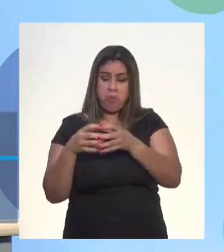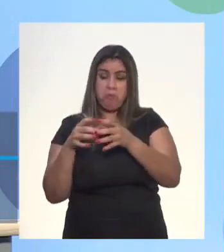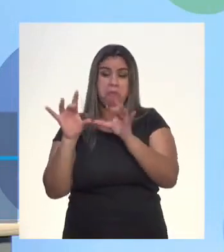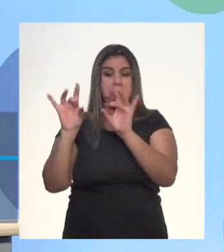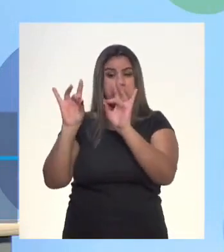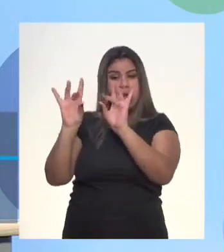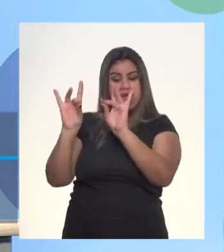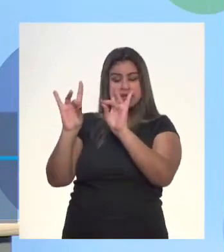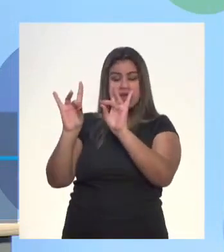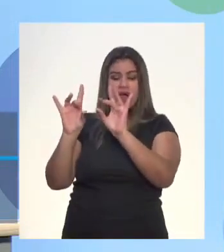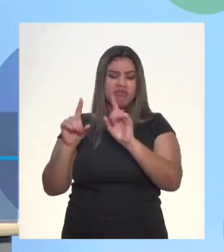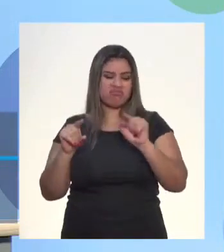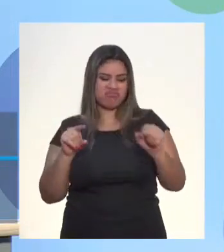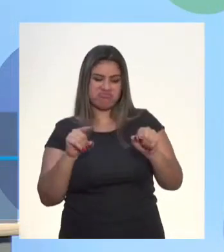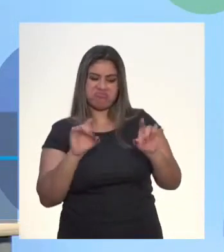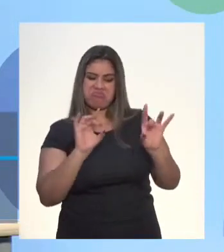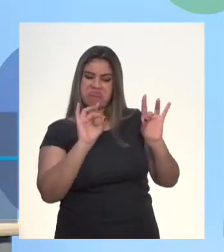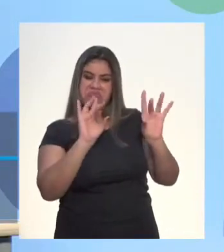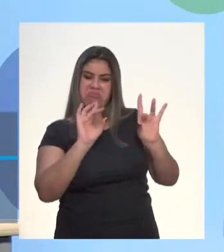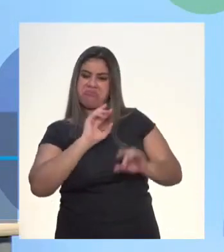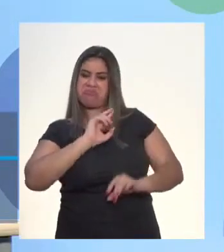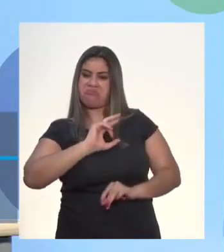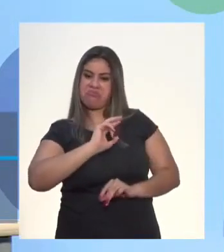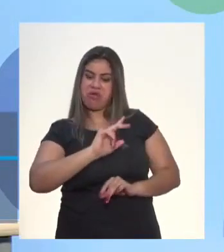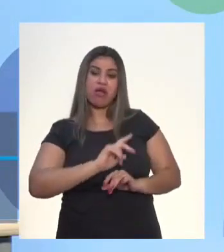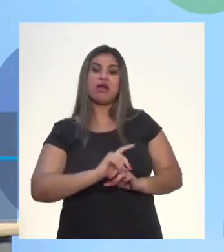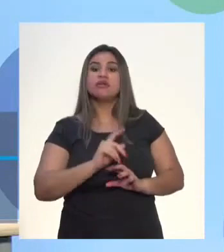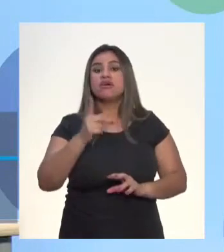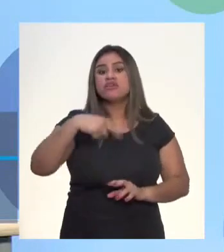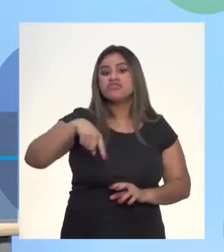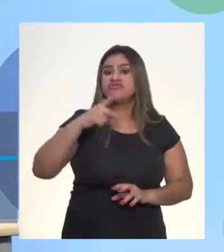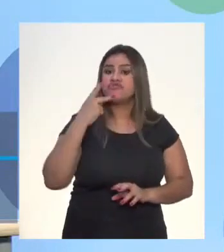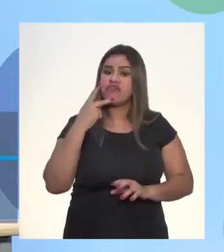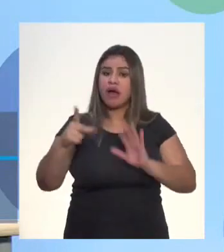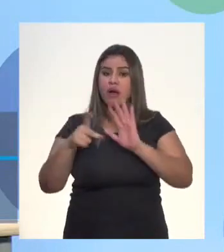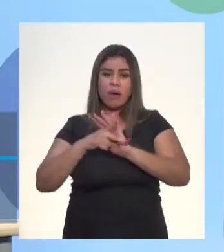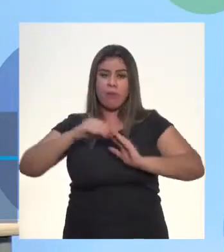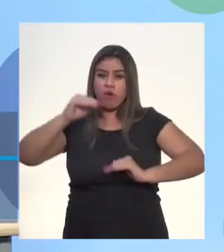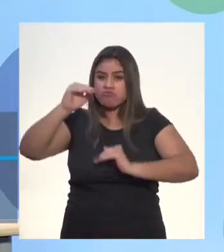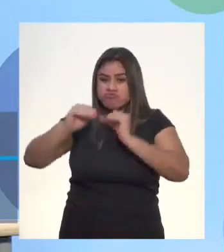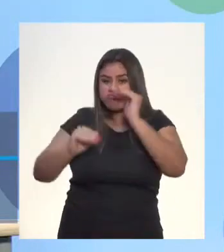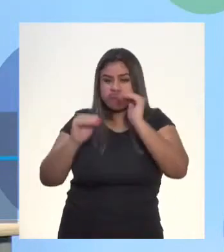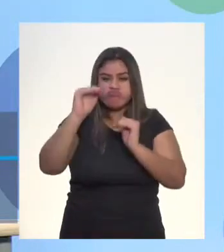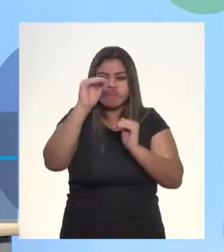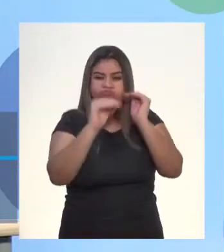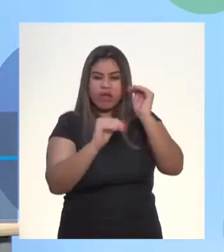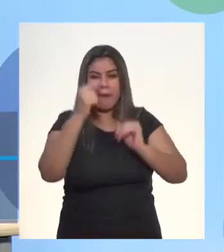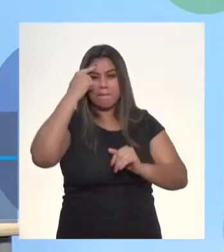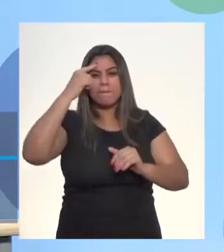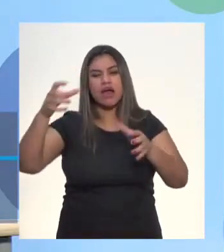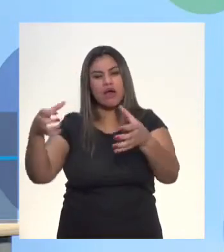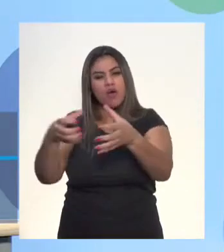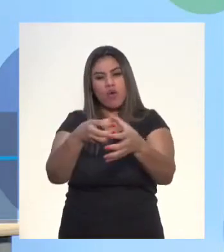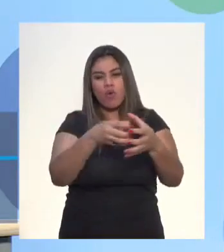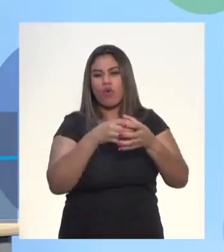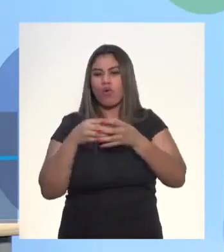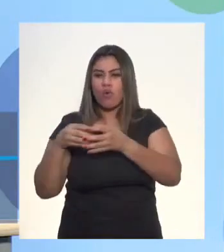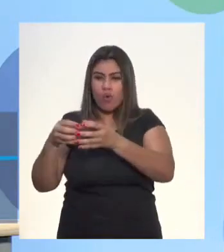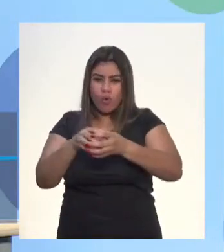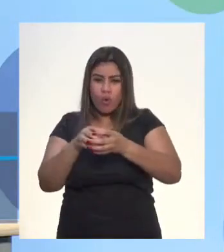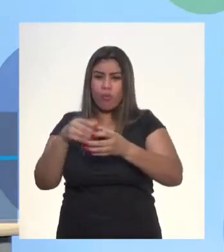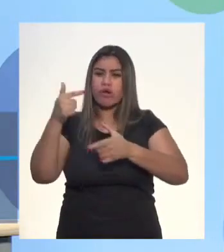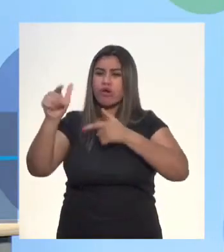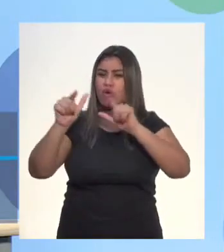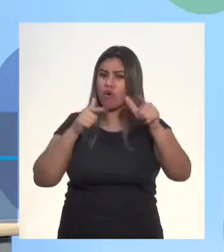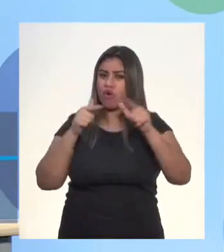outro. Então, quando nós falamos em desigualdade, a ideia de vantagem de grupos em vantagens em relação a outro é fundamental,